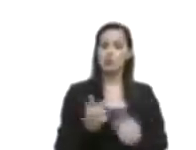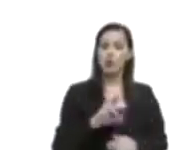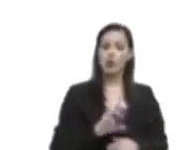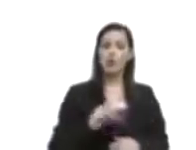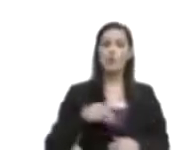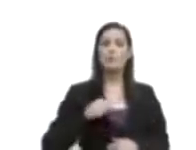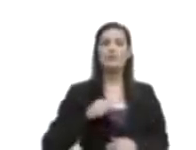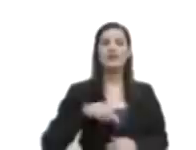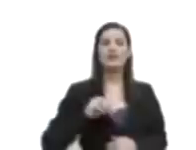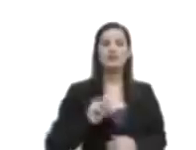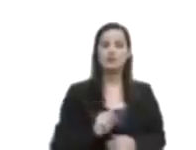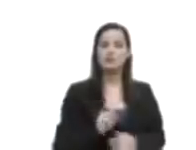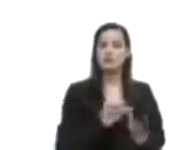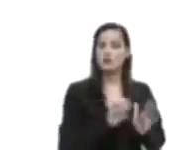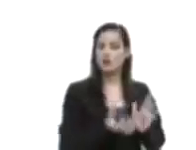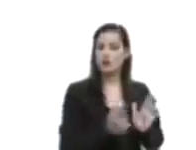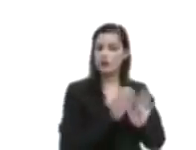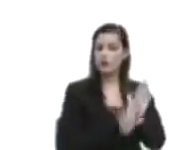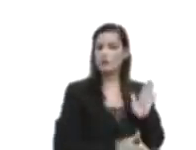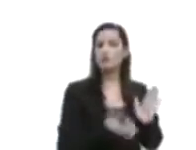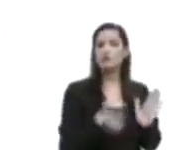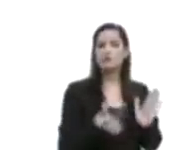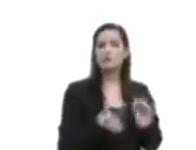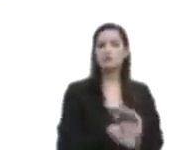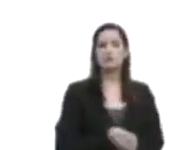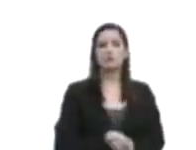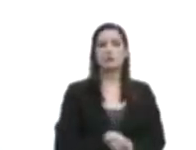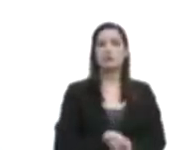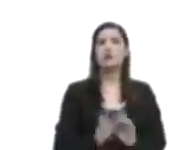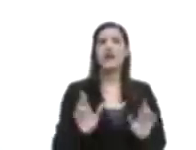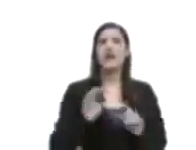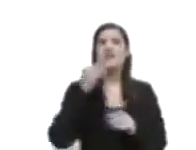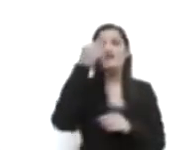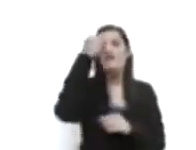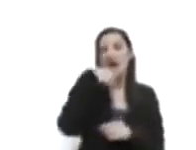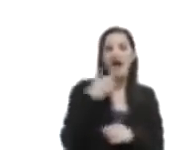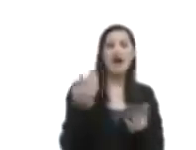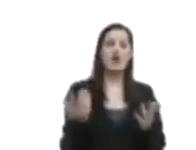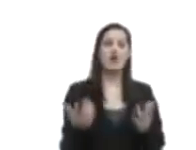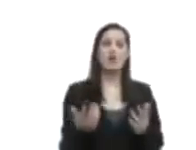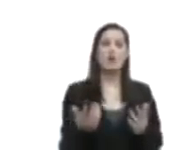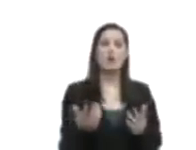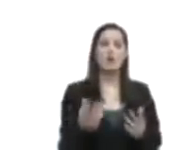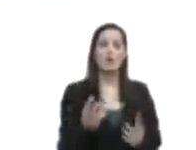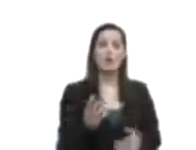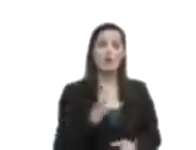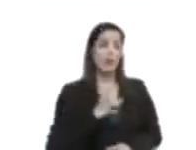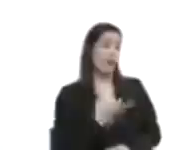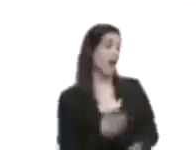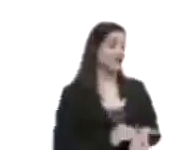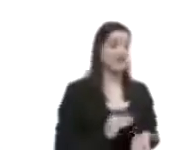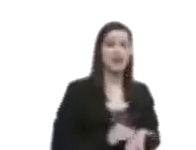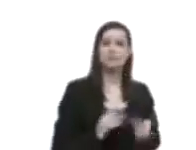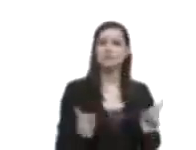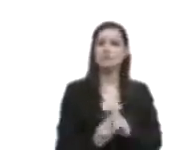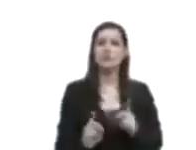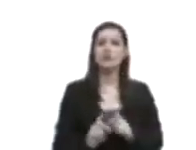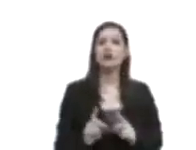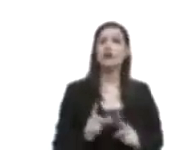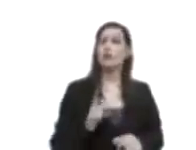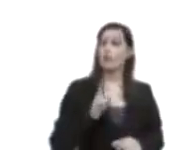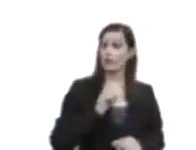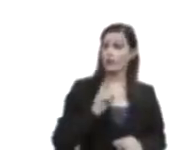Ser manso não é ser fraco, indiferente ou covarde, irmão. O manso tem força, talento. O